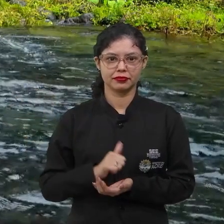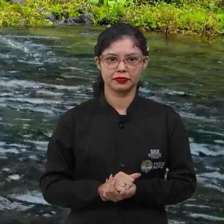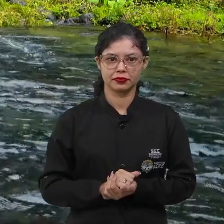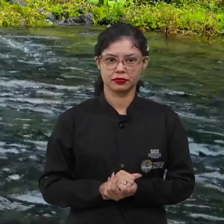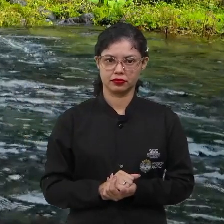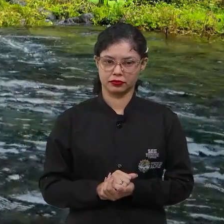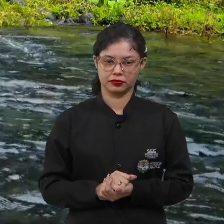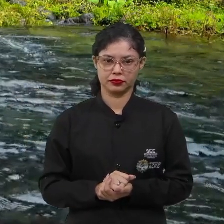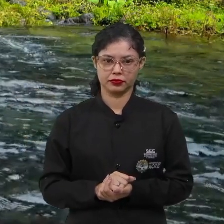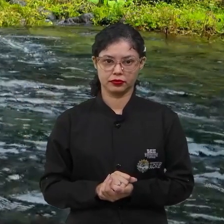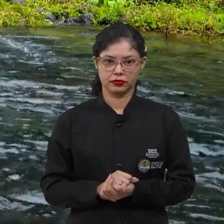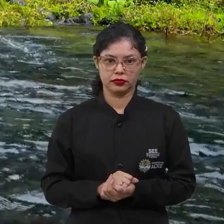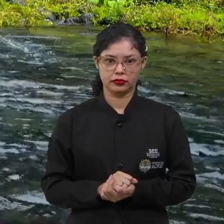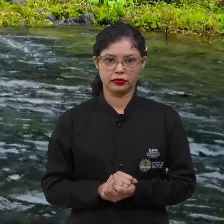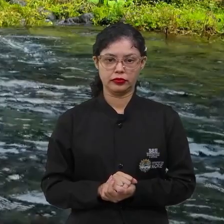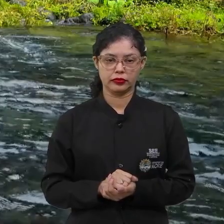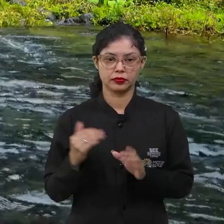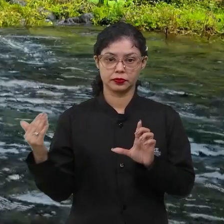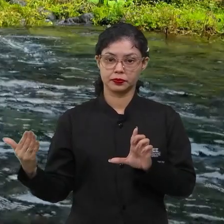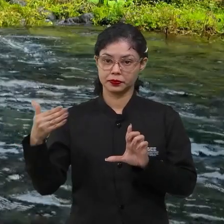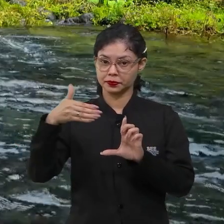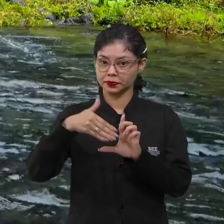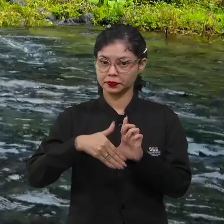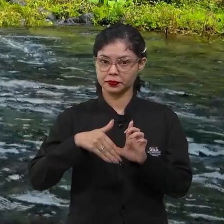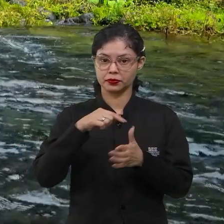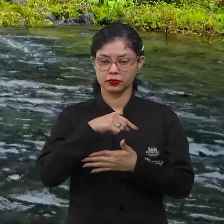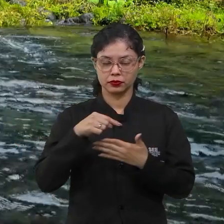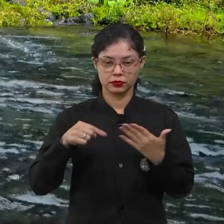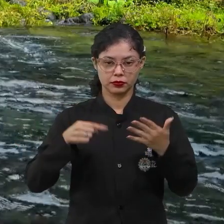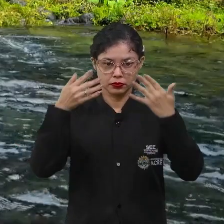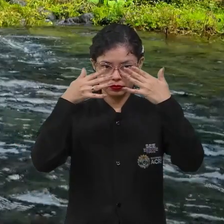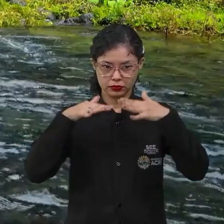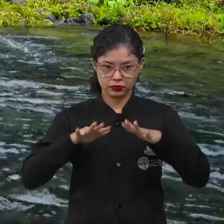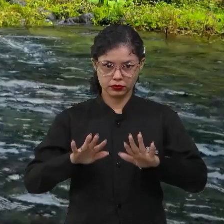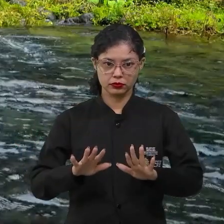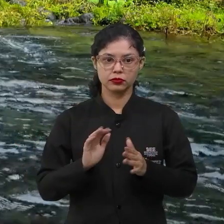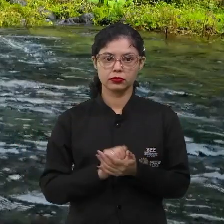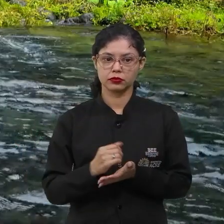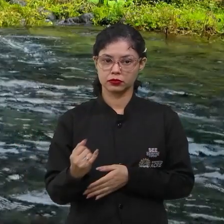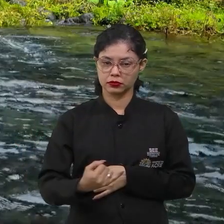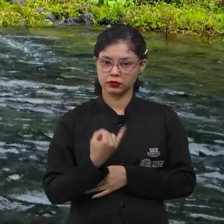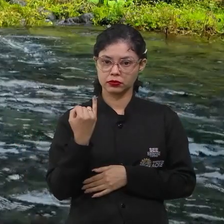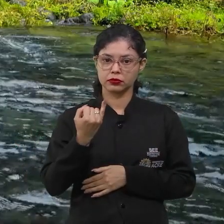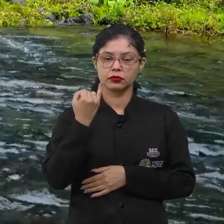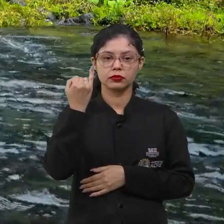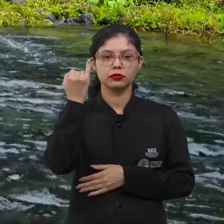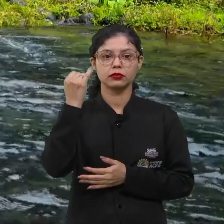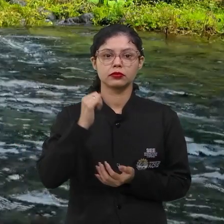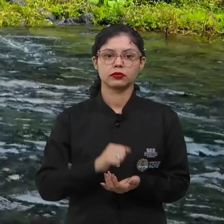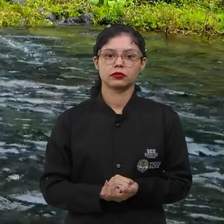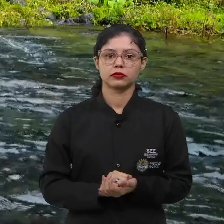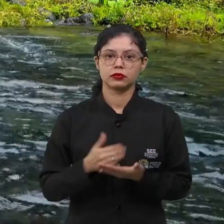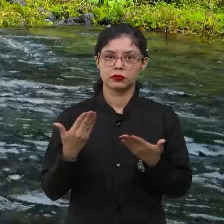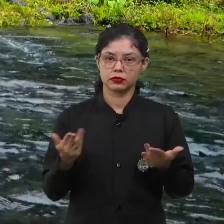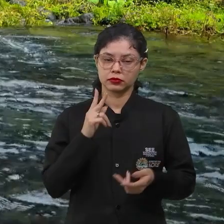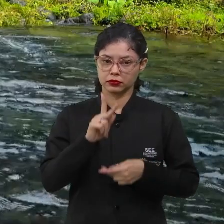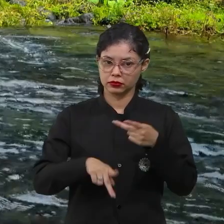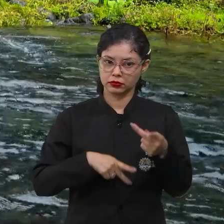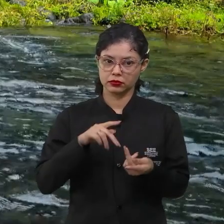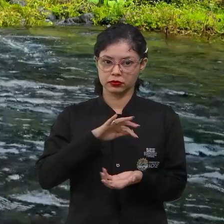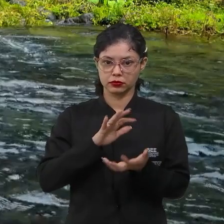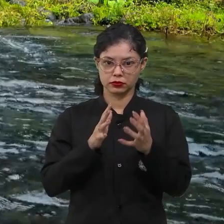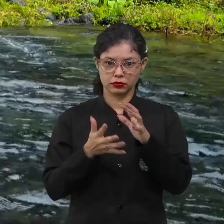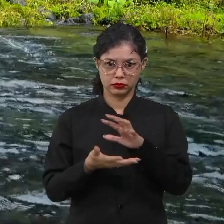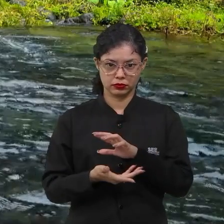da tela. O acesso aos recursos naturais, eles são de suma importância para essa população mundial